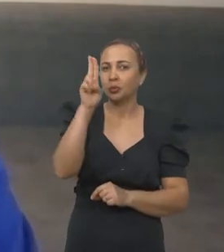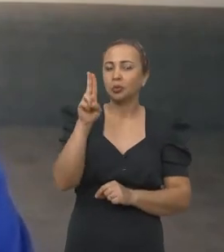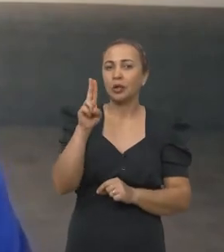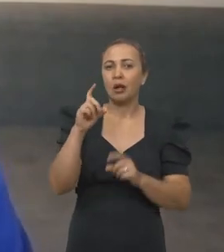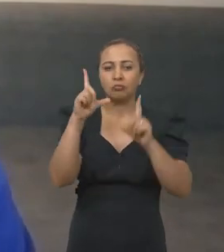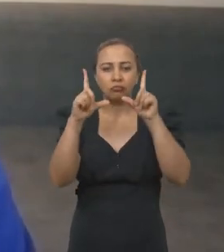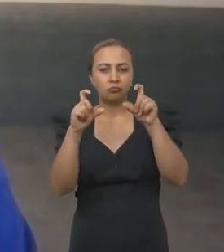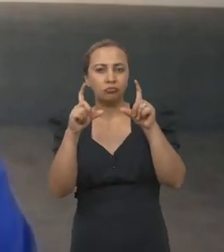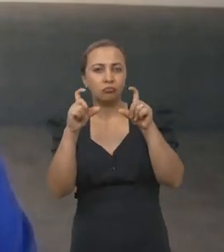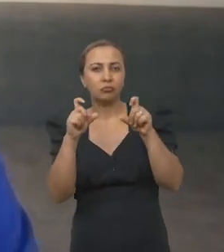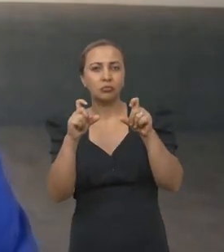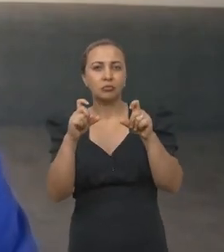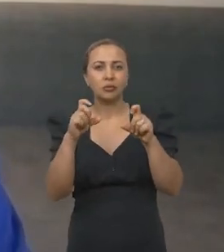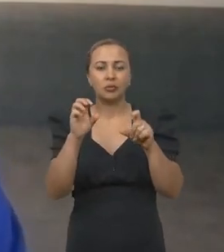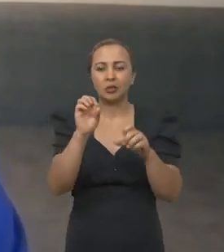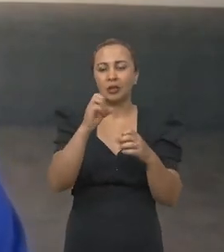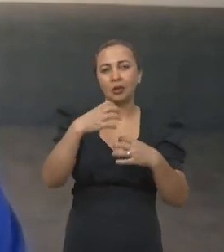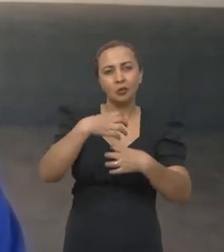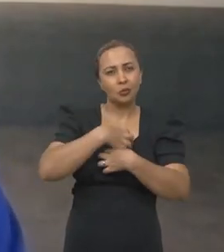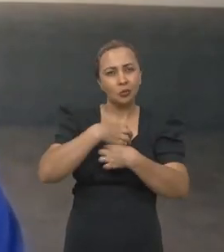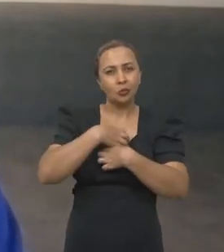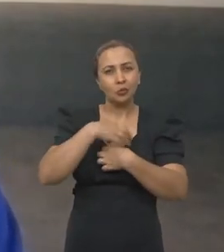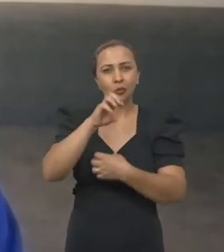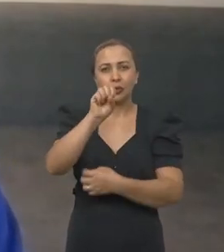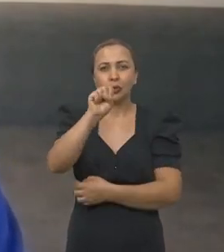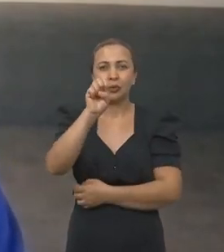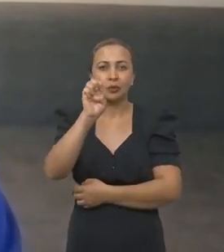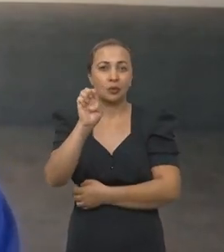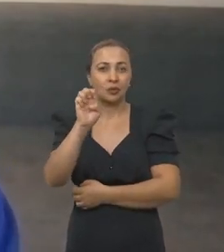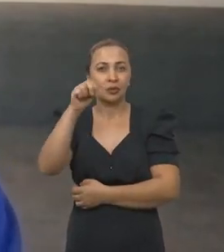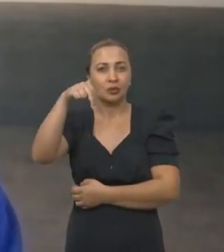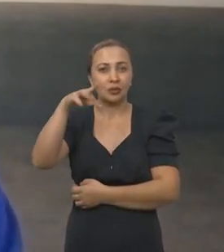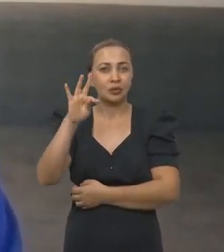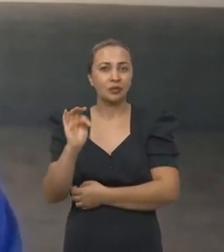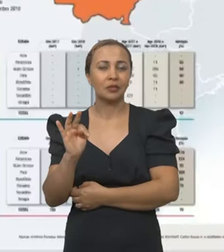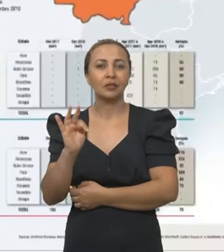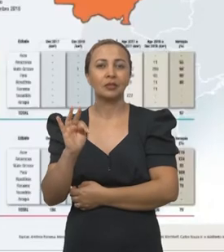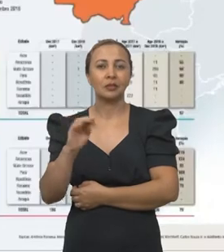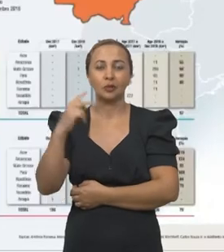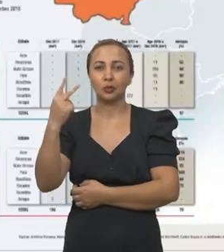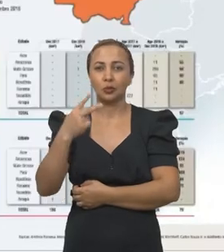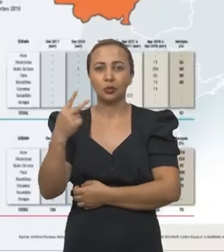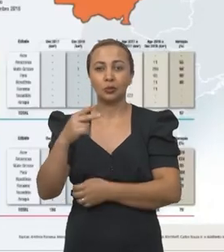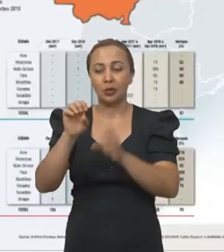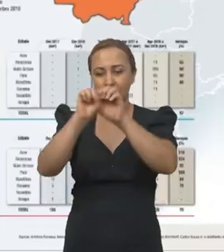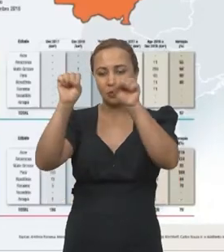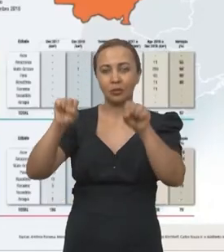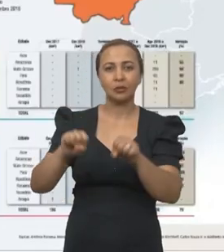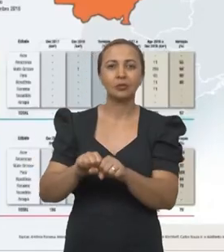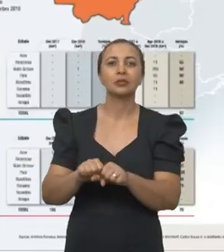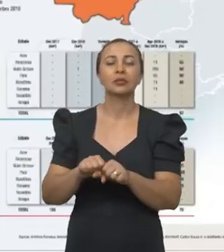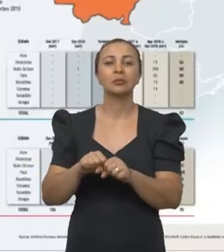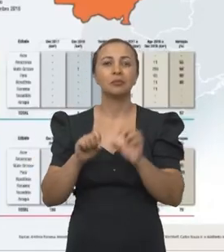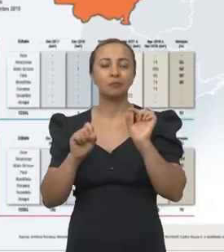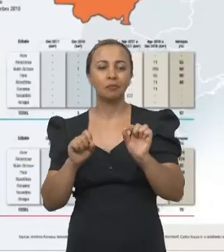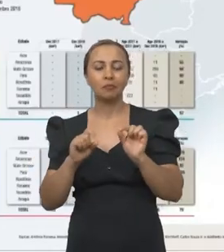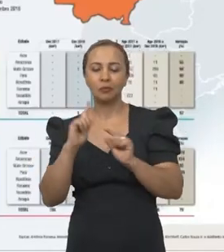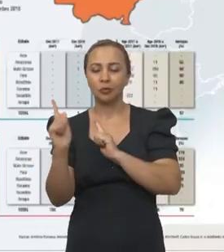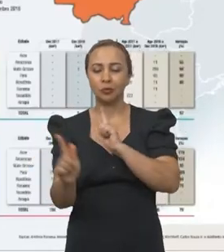para a imagem do sensor Sentinel para gerar o nosso sistema o sentido dois esse